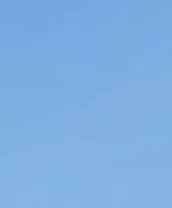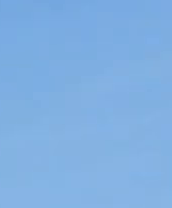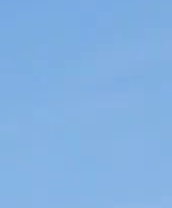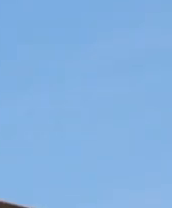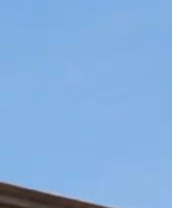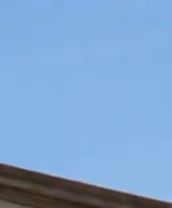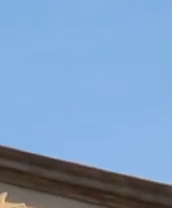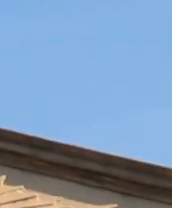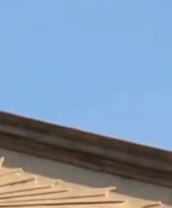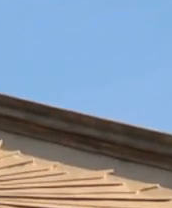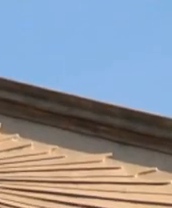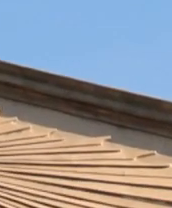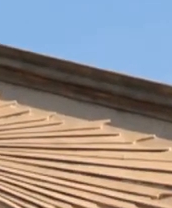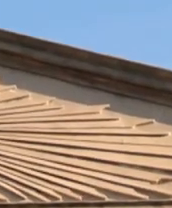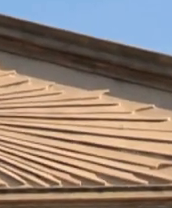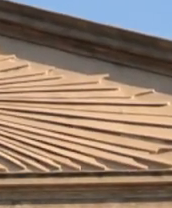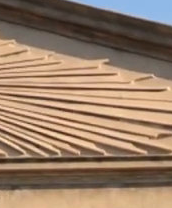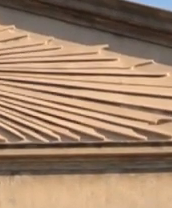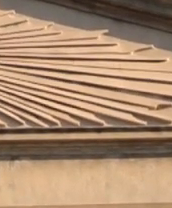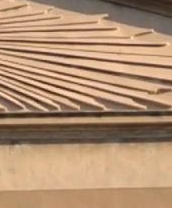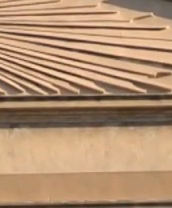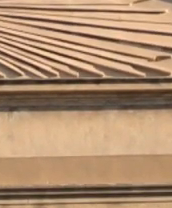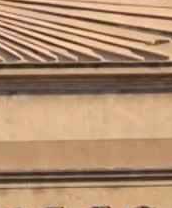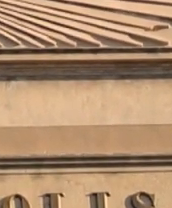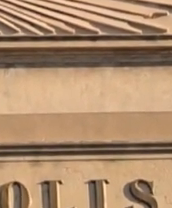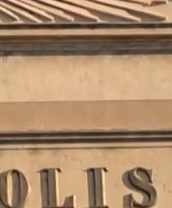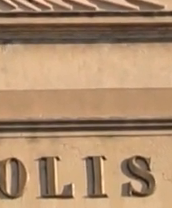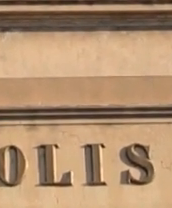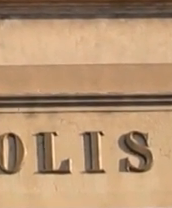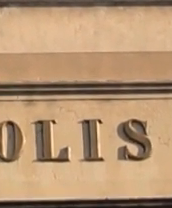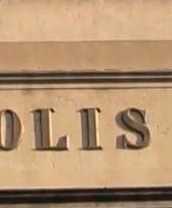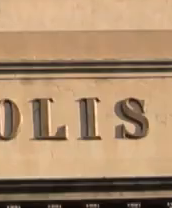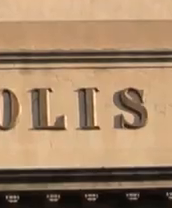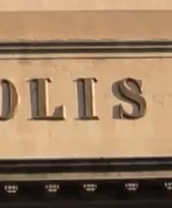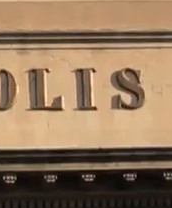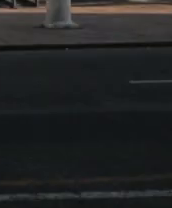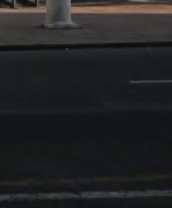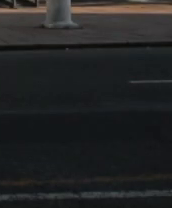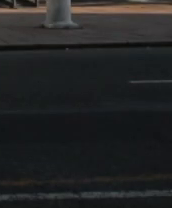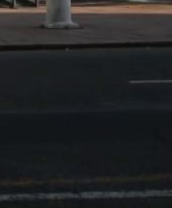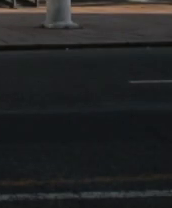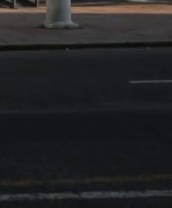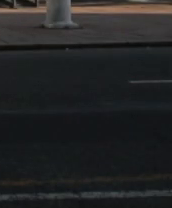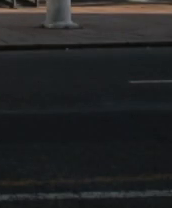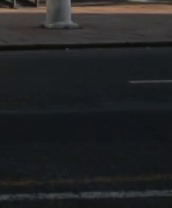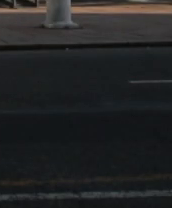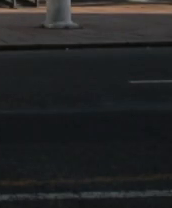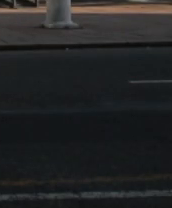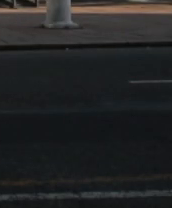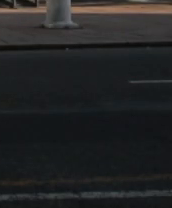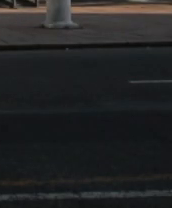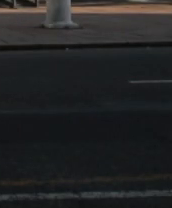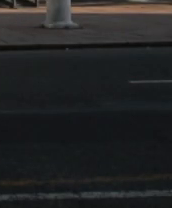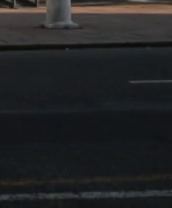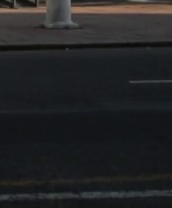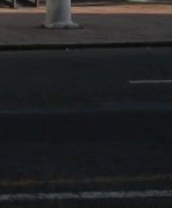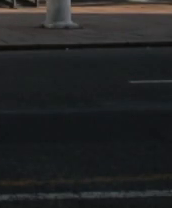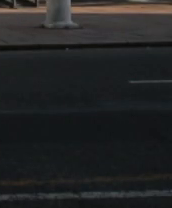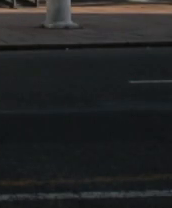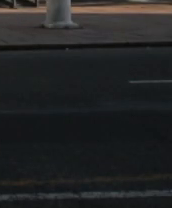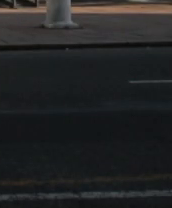Céu azul, fachada do Teatro Solis, ao lado de 2 outros prédios em colunas gregas. Ao redor, mais edificações.